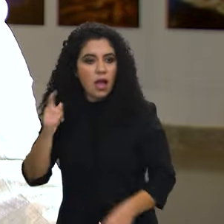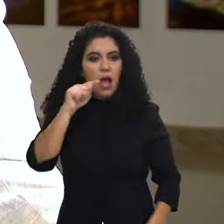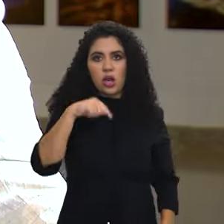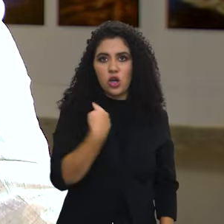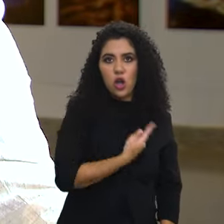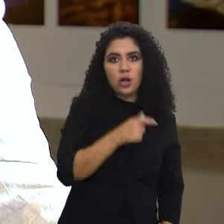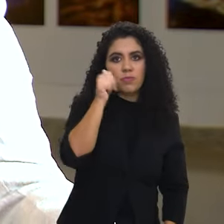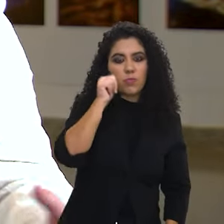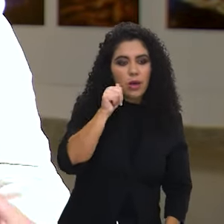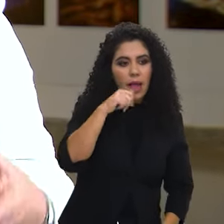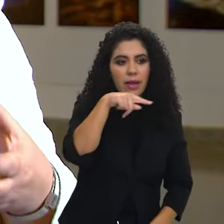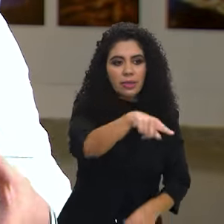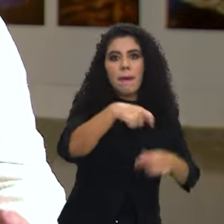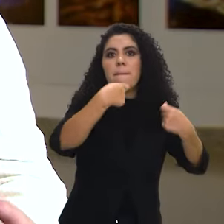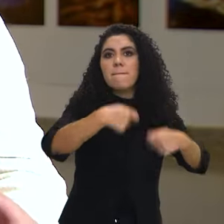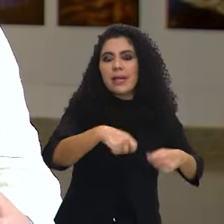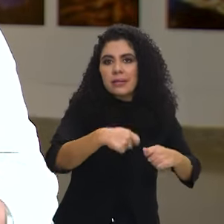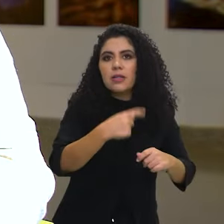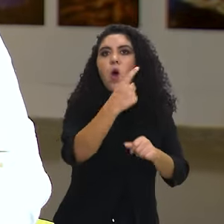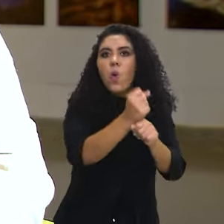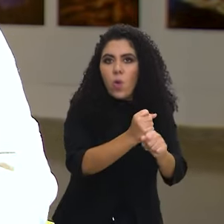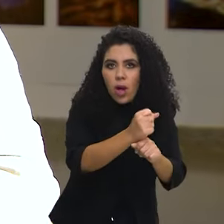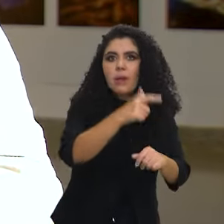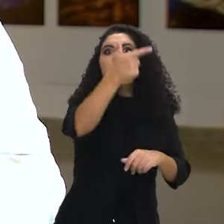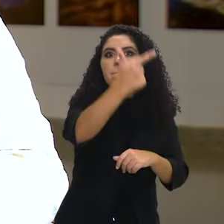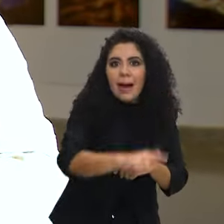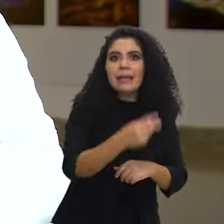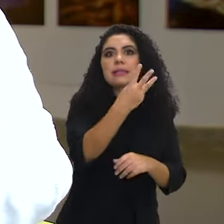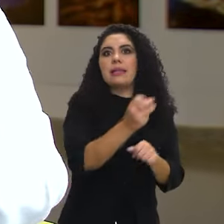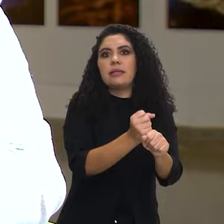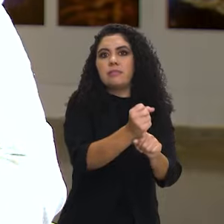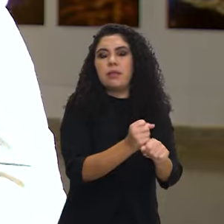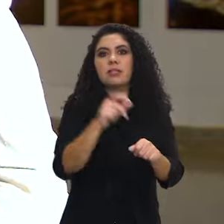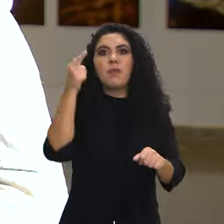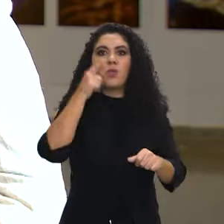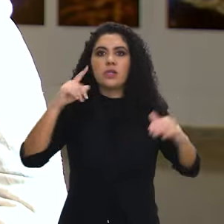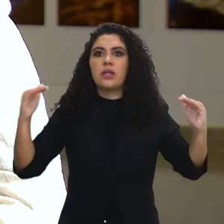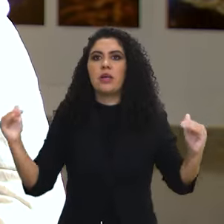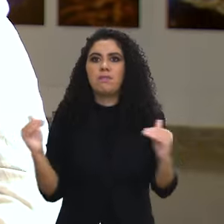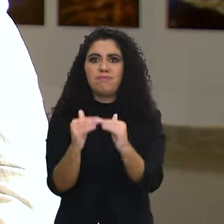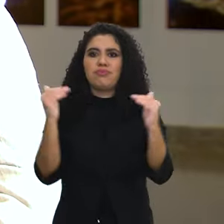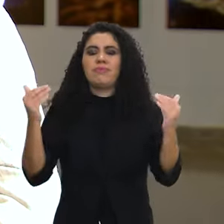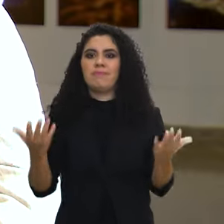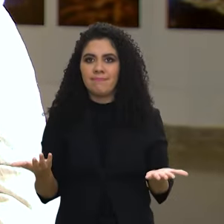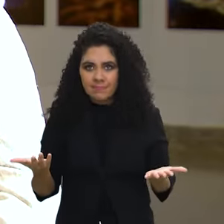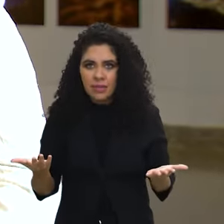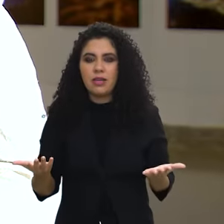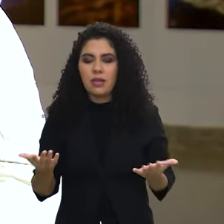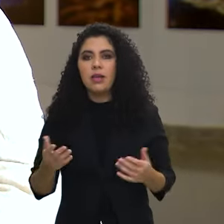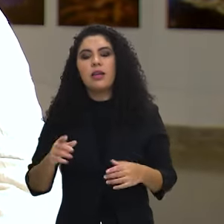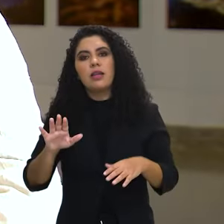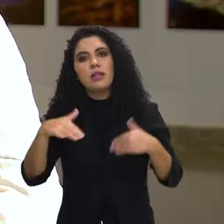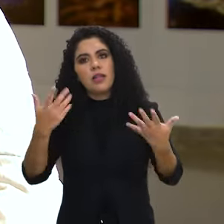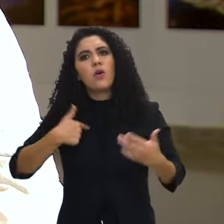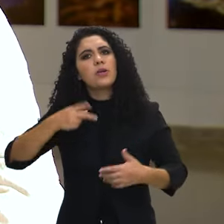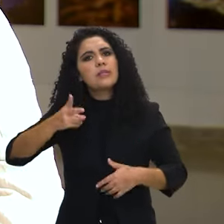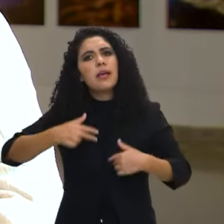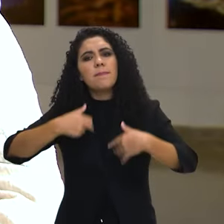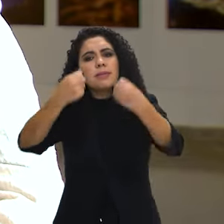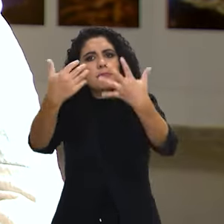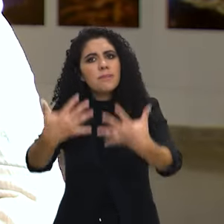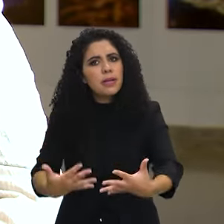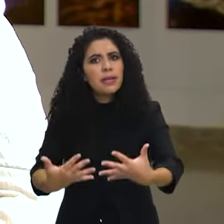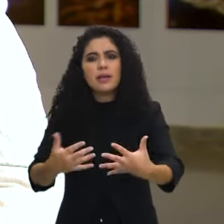enfrentar no Brasil então não tem como discutir inconstitucionalidade não tem como ser contra né eu sempre digo que é